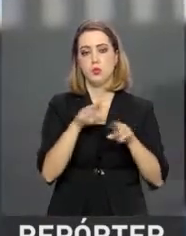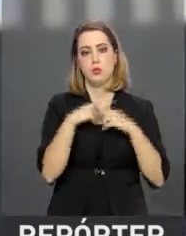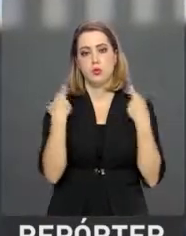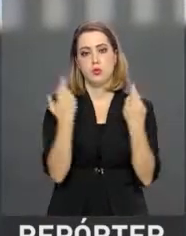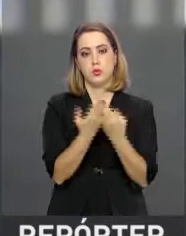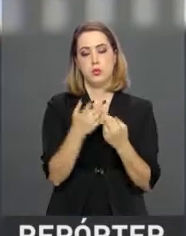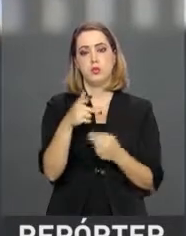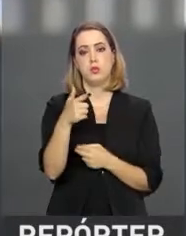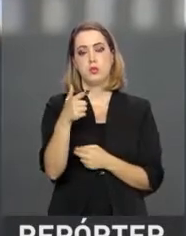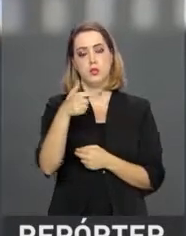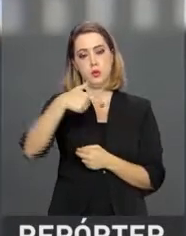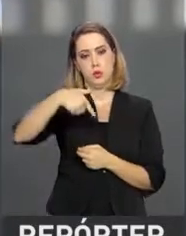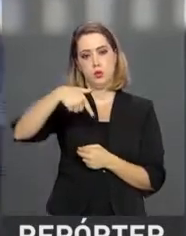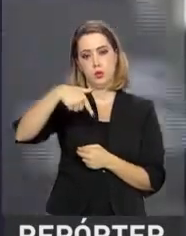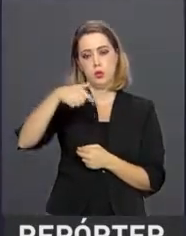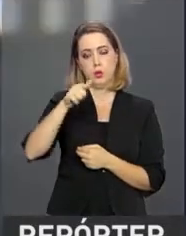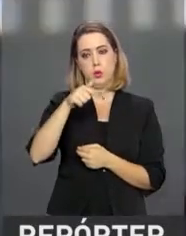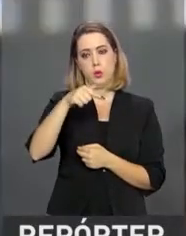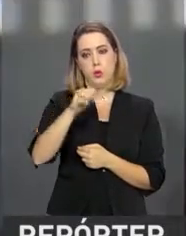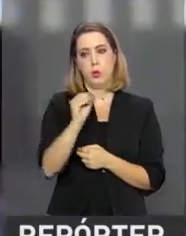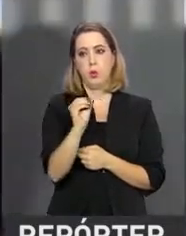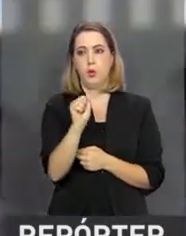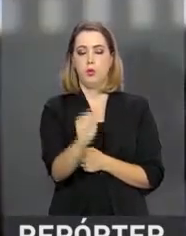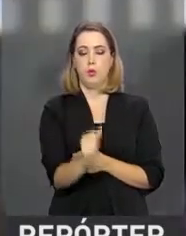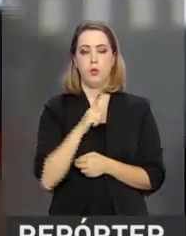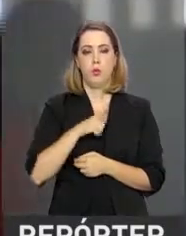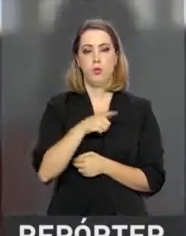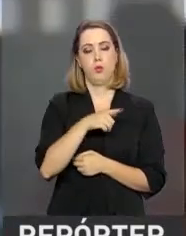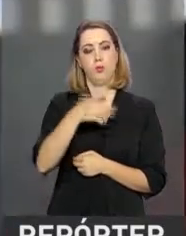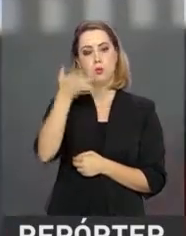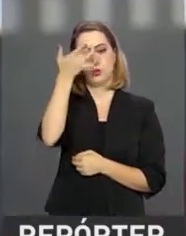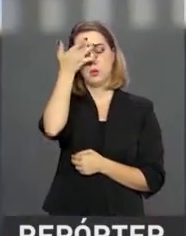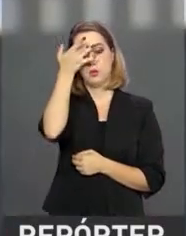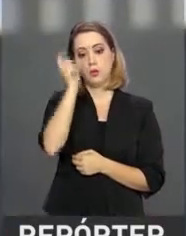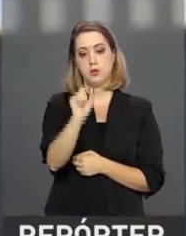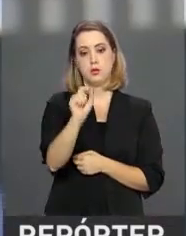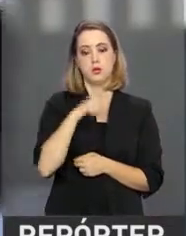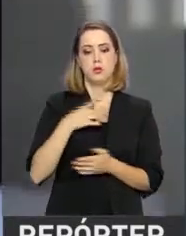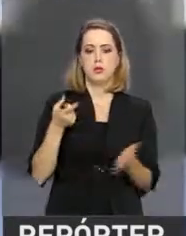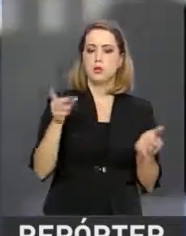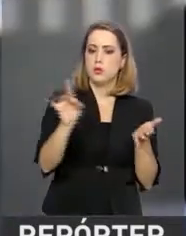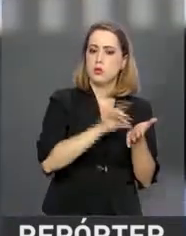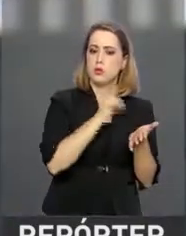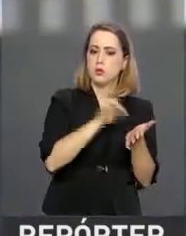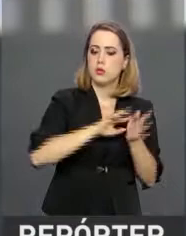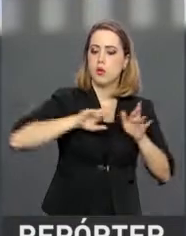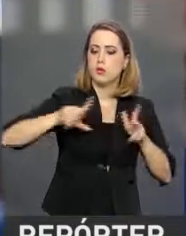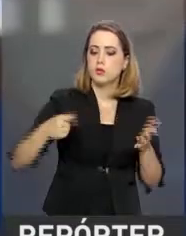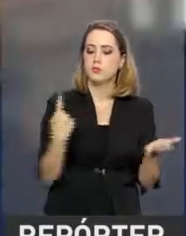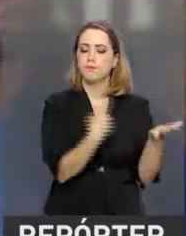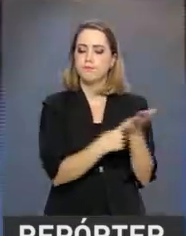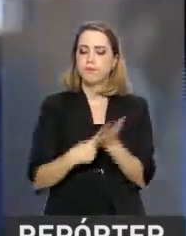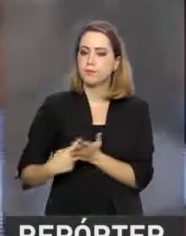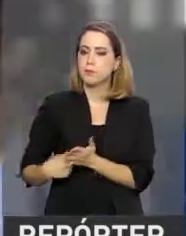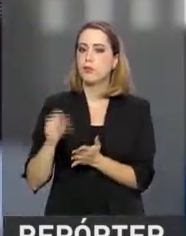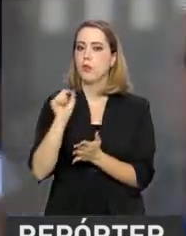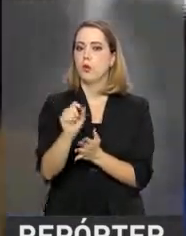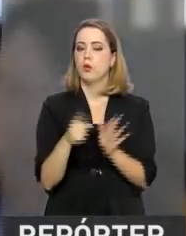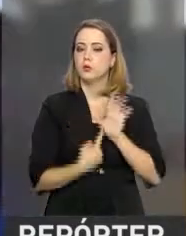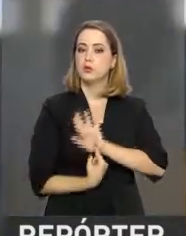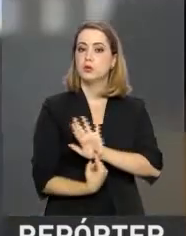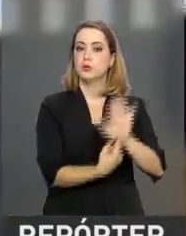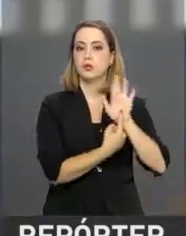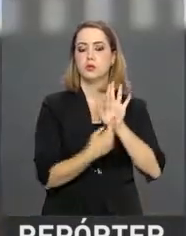goa na índia durante a reunião devem ser assinados acordos sobre comércio agricultura e diplomacia o que mostra que o brics